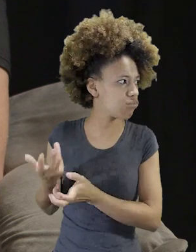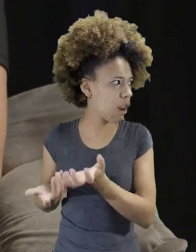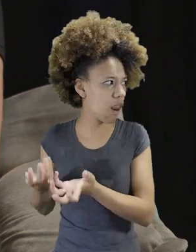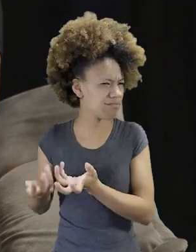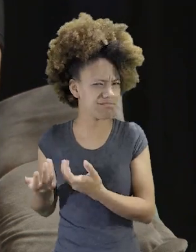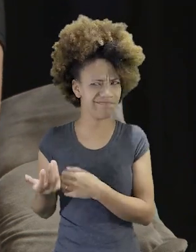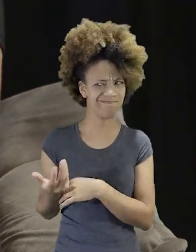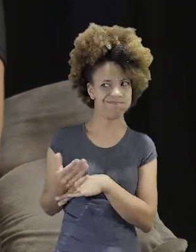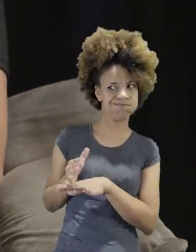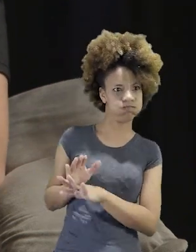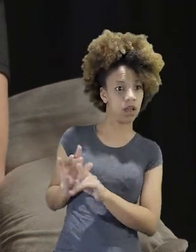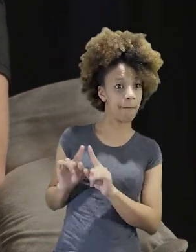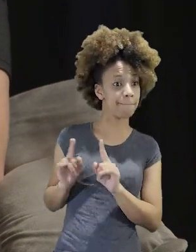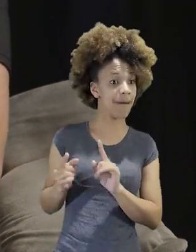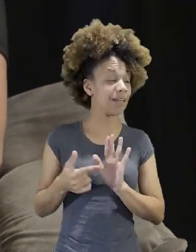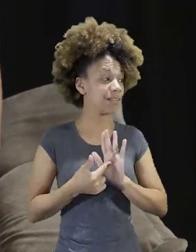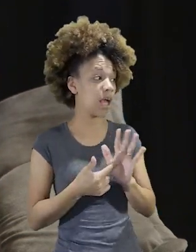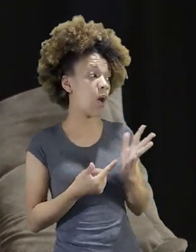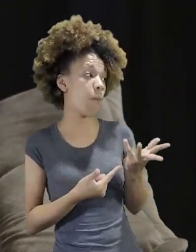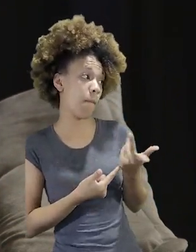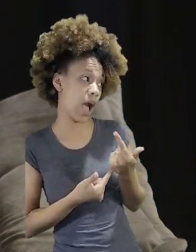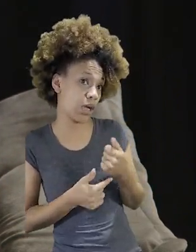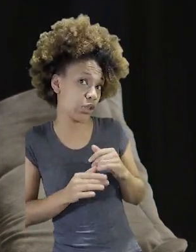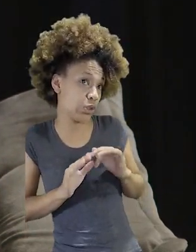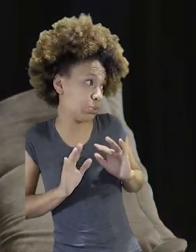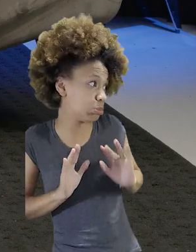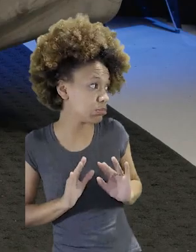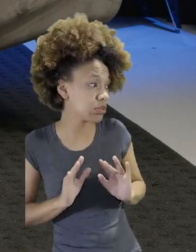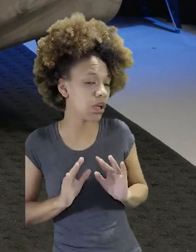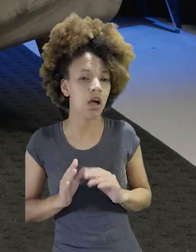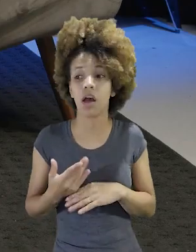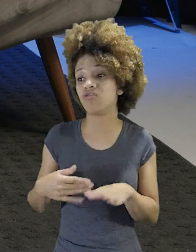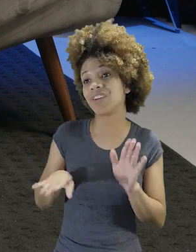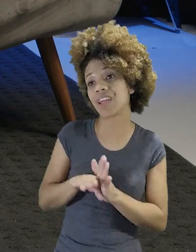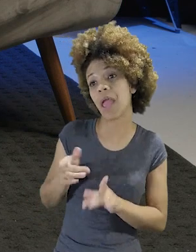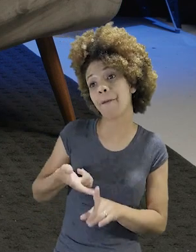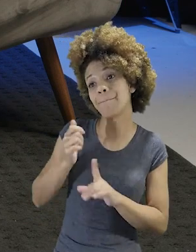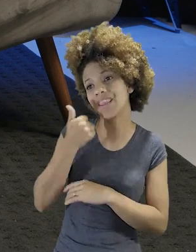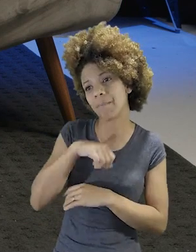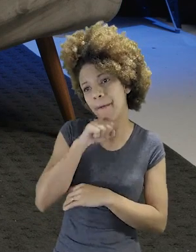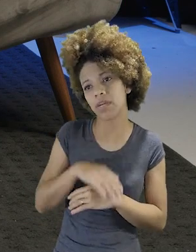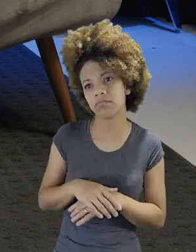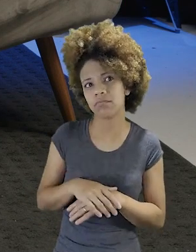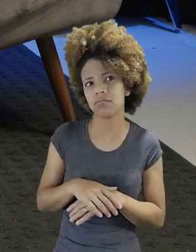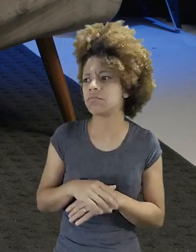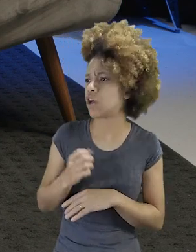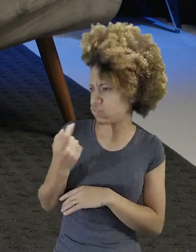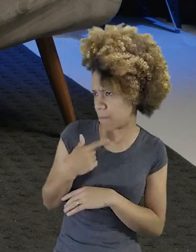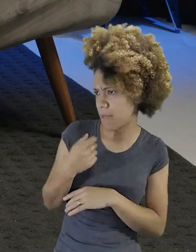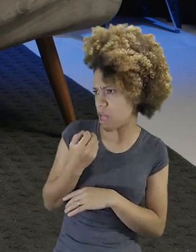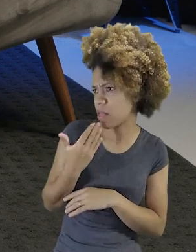isso pode ser uma coisa mais grotesca do mundo mas isso é uma expressão artística pode ser se você quiser não quero falar acabei de chegar e matei minha mãe